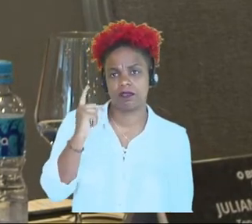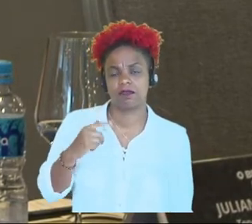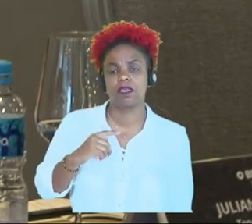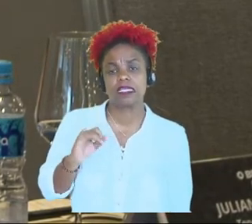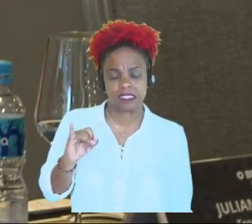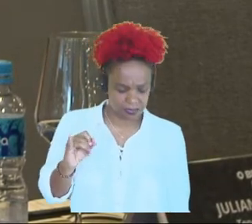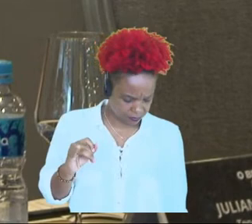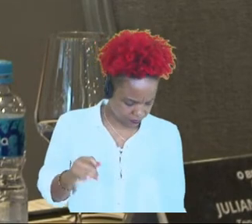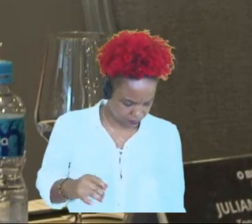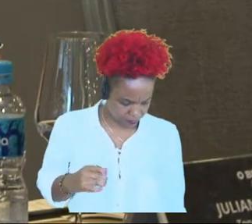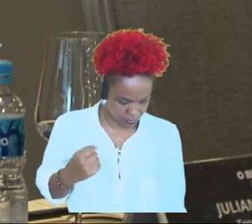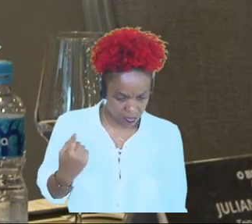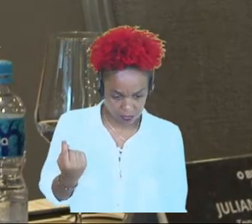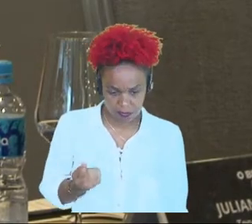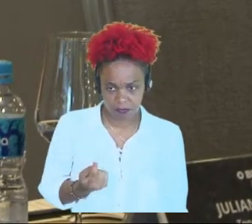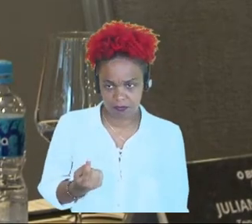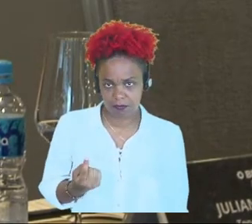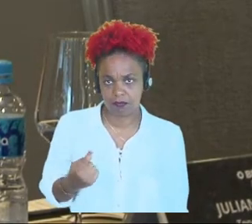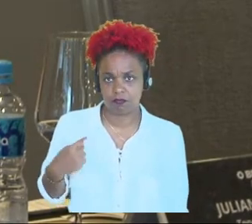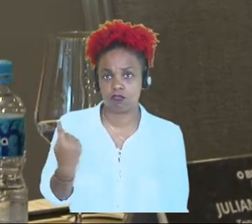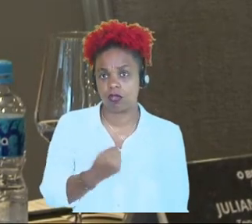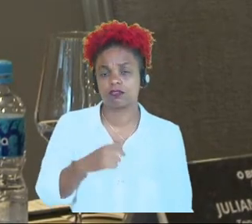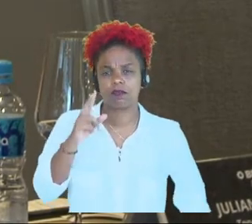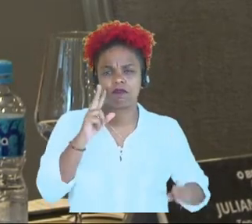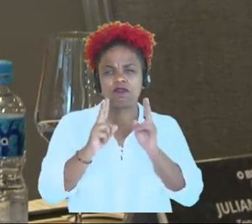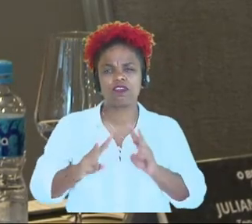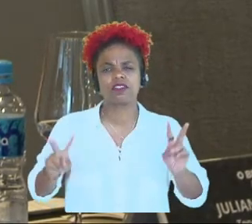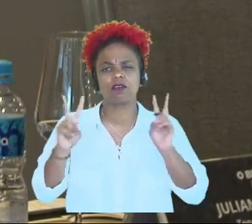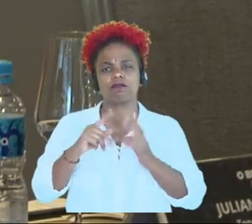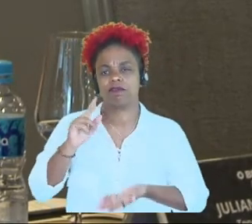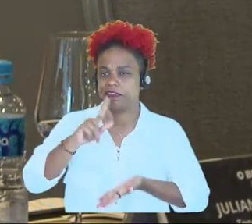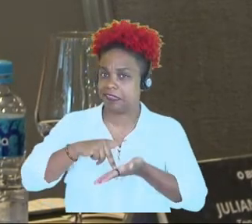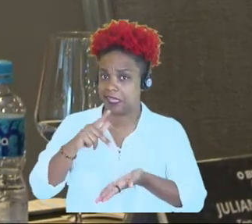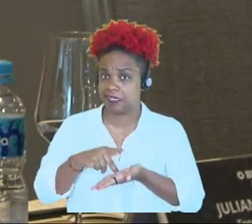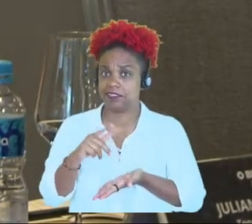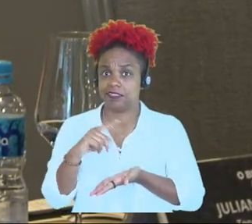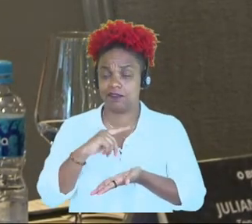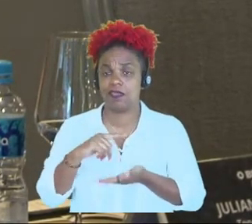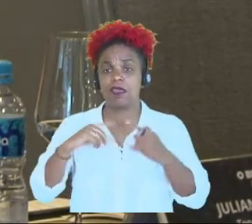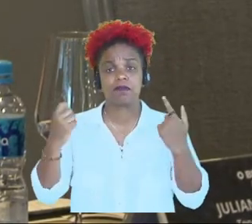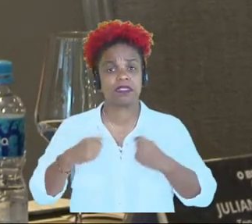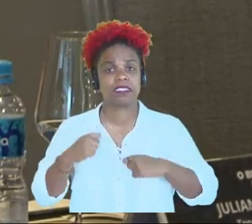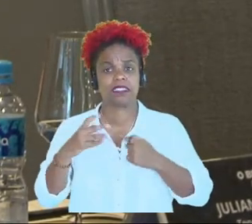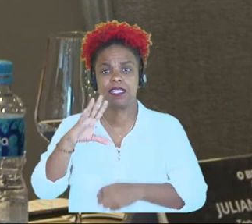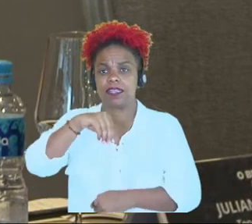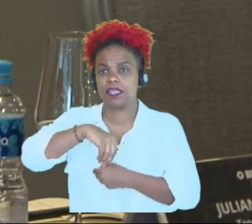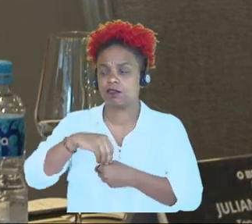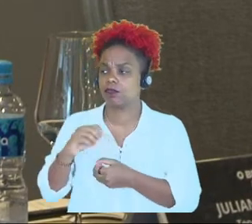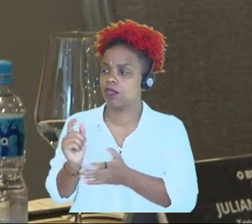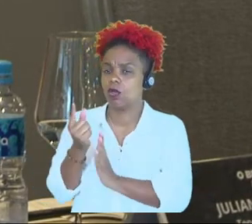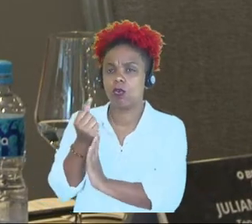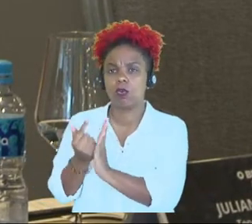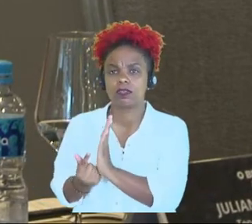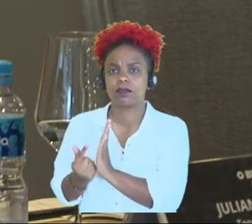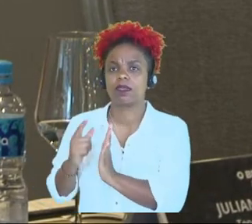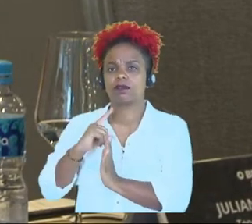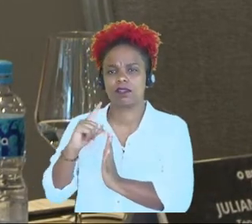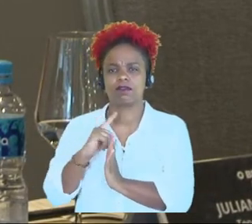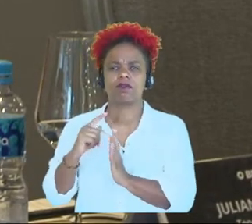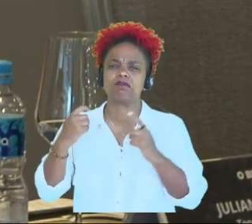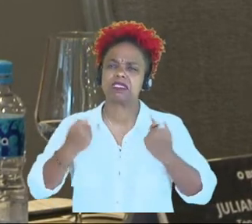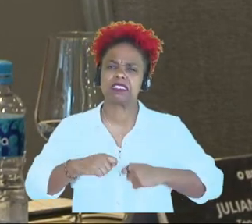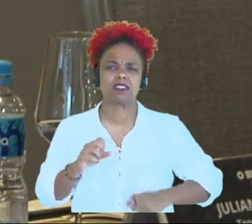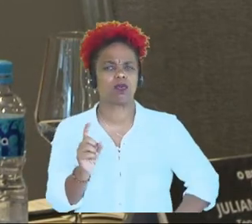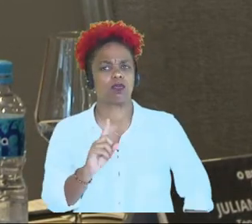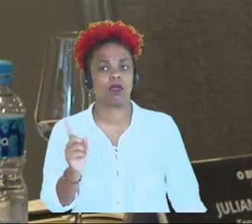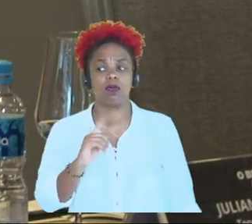e da fome. Então, a gente tem que voltar o nosso olhar para o que a gente, de fato, precisa ter dentro do orçamento, o que a gente não precisa ter. Para